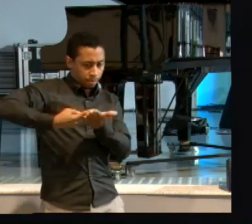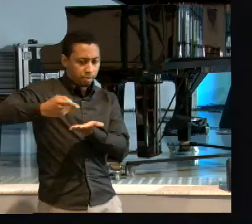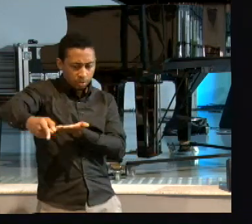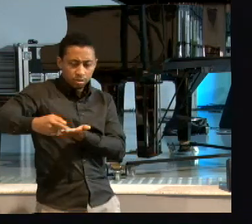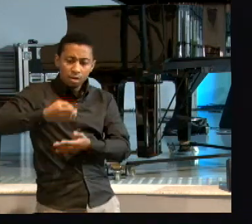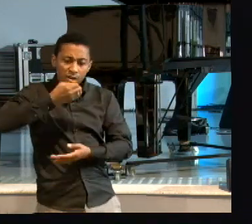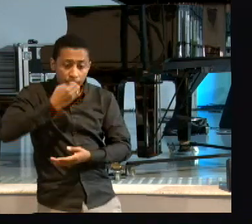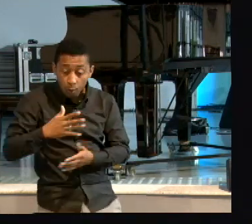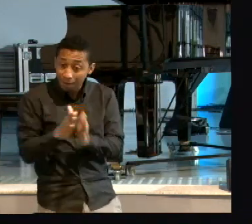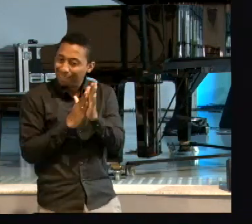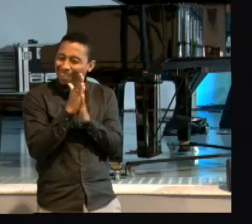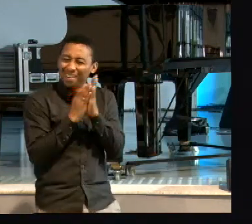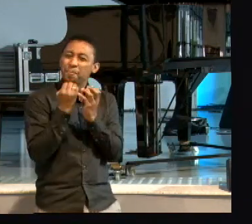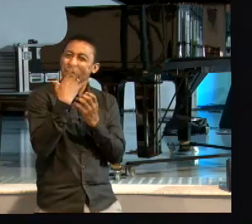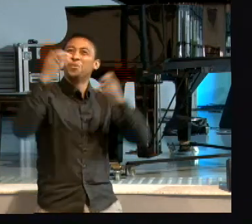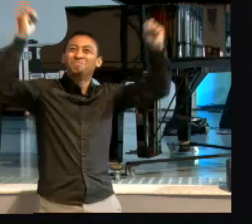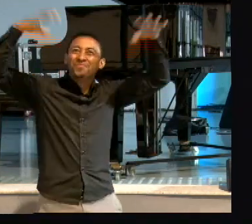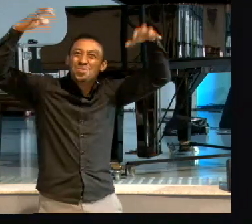E quando choveu,